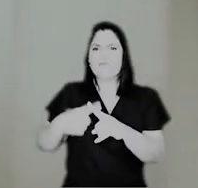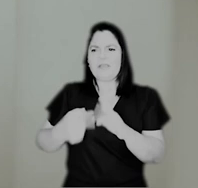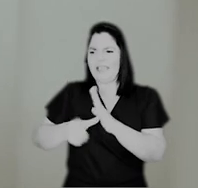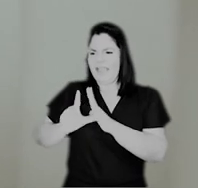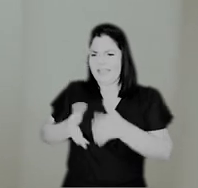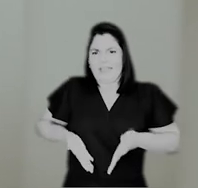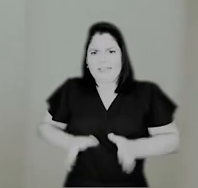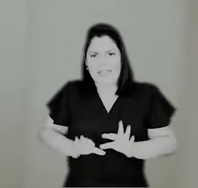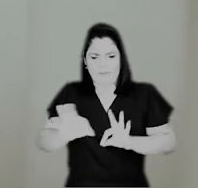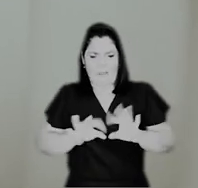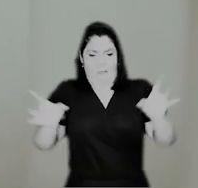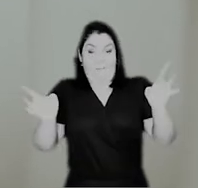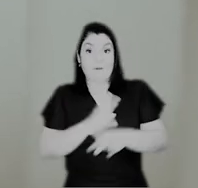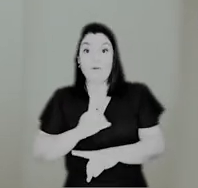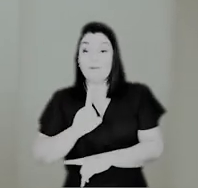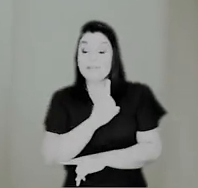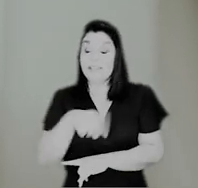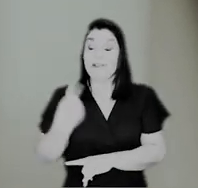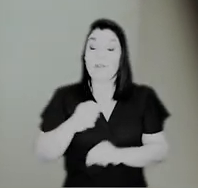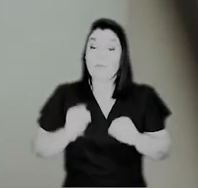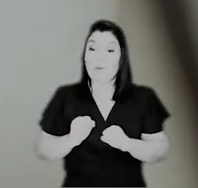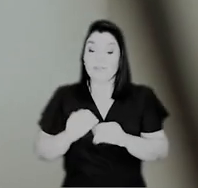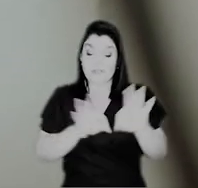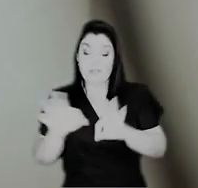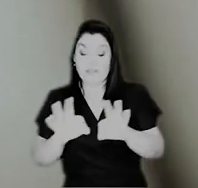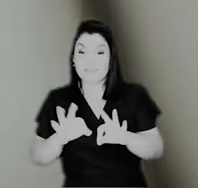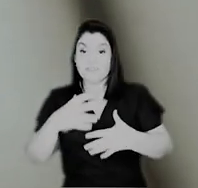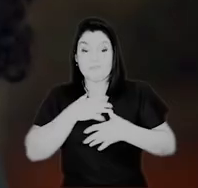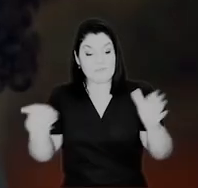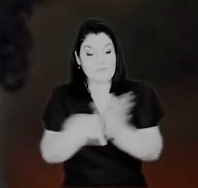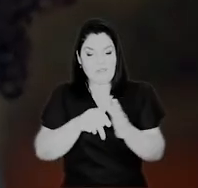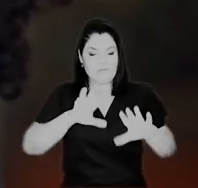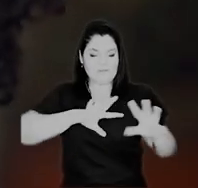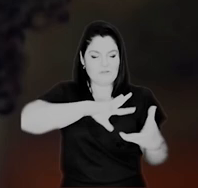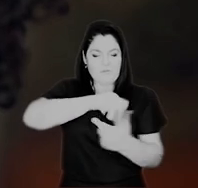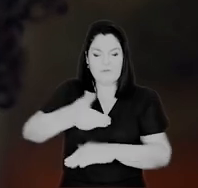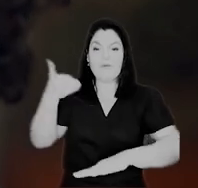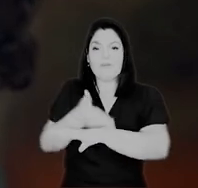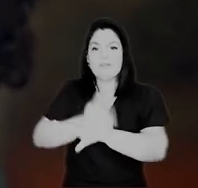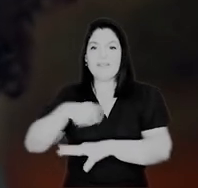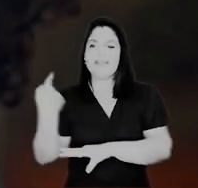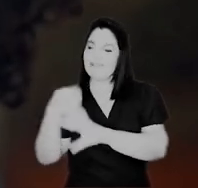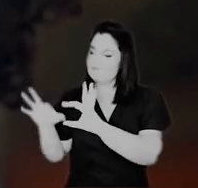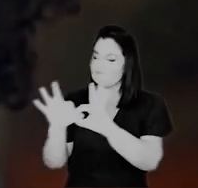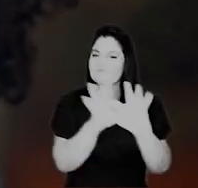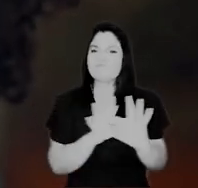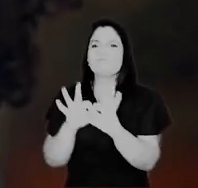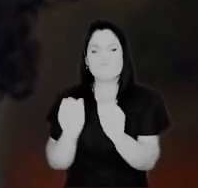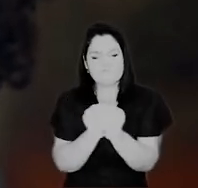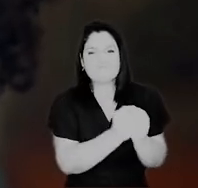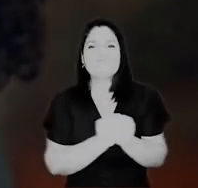com um roteiro pré-determinado. A gente pode construir um jeito de estar no mundo que nós precisamos ficar